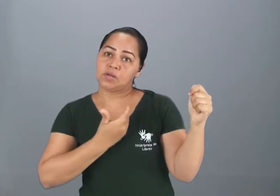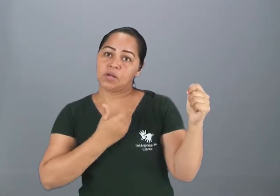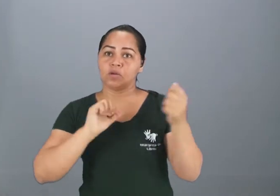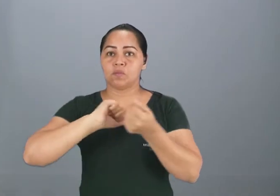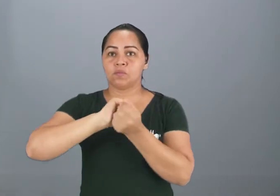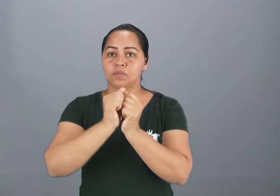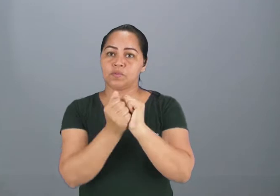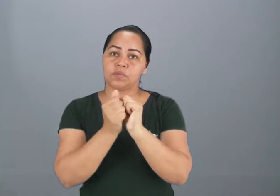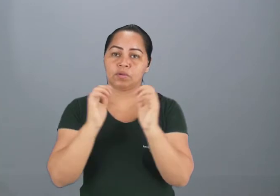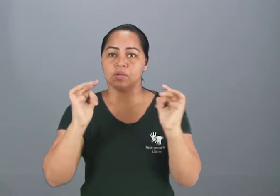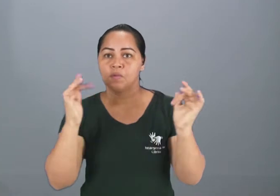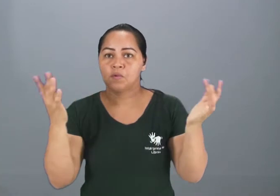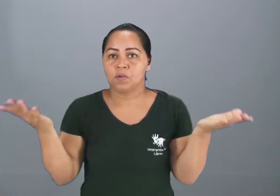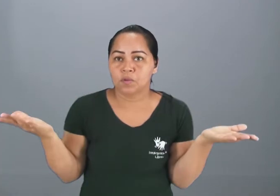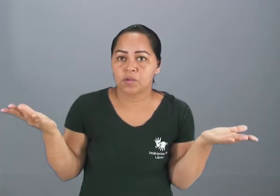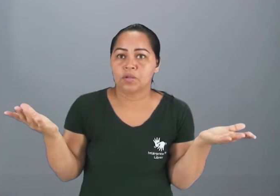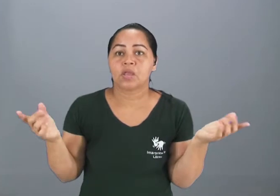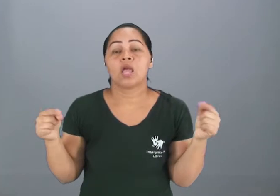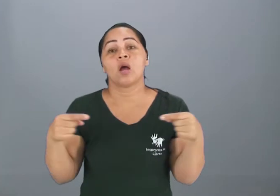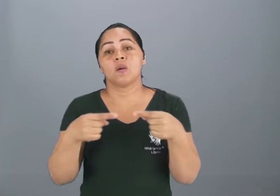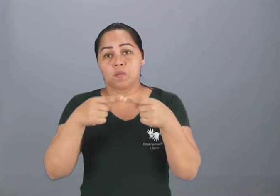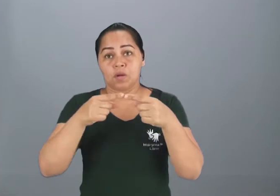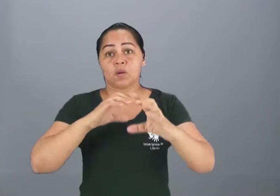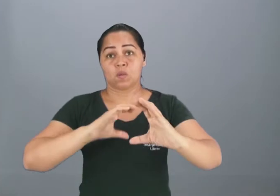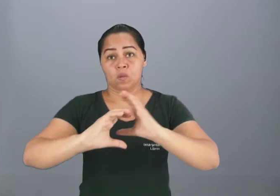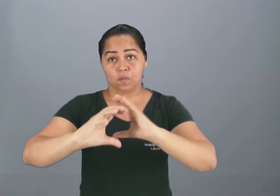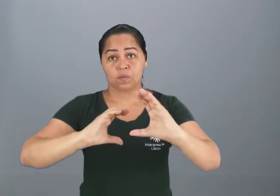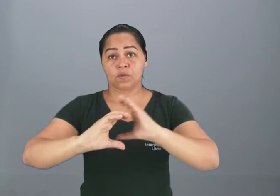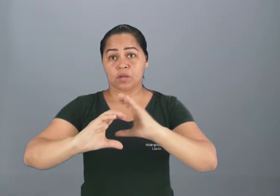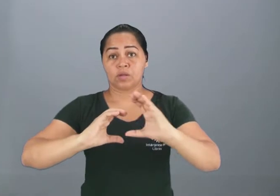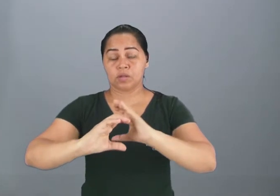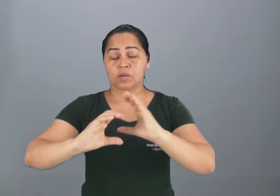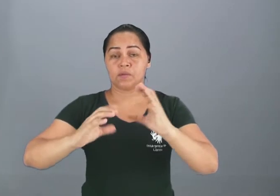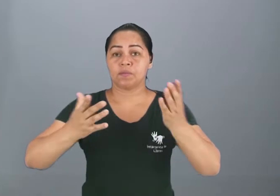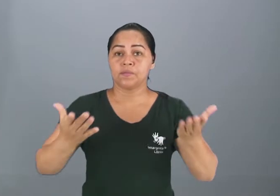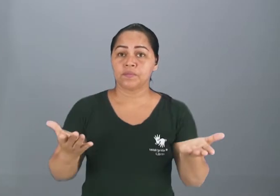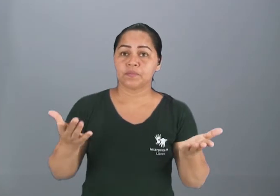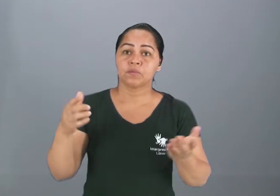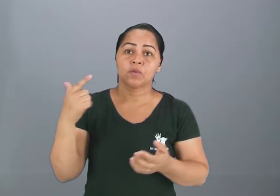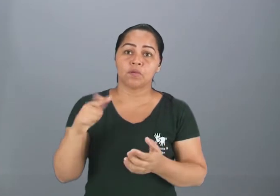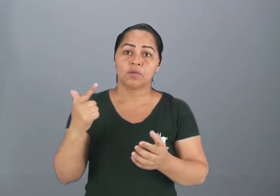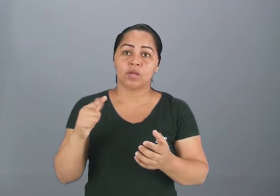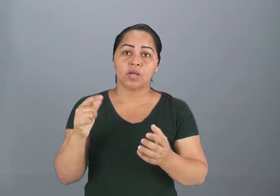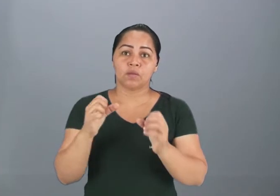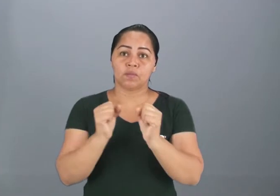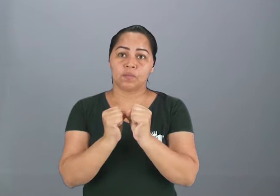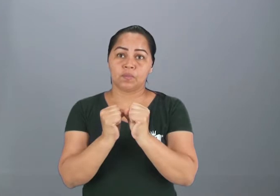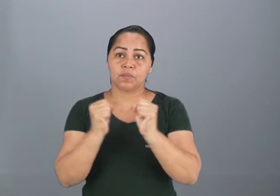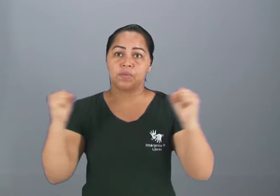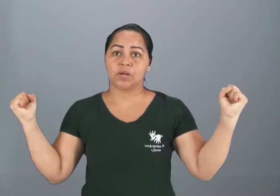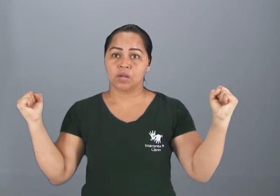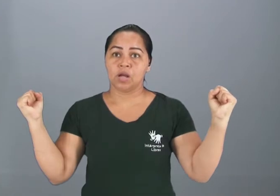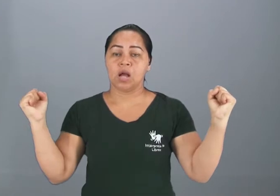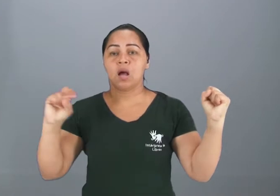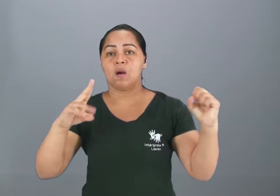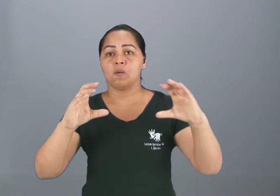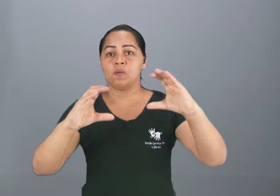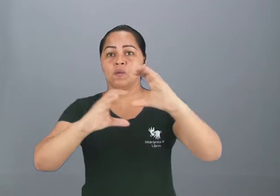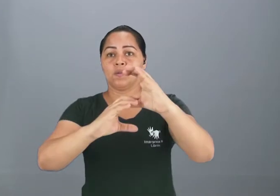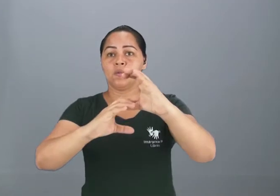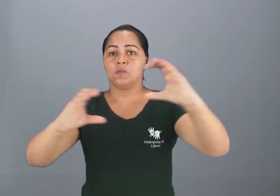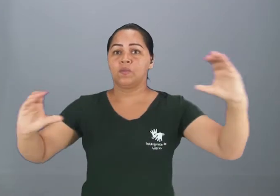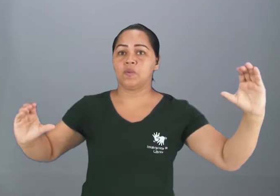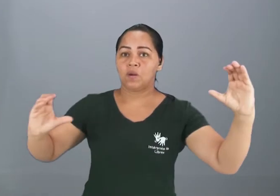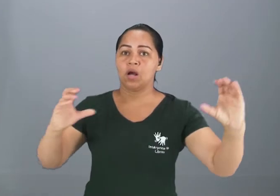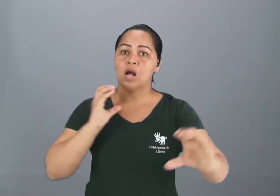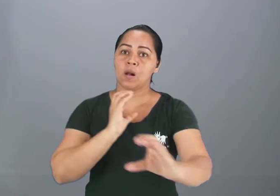de atitude representam uma comunicação, tá? Quando não tem esse encaixe, a gente acaba perdendo a comunicação